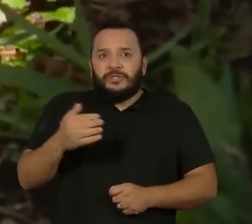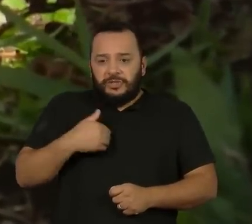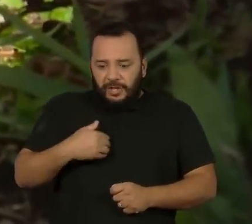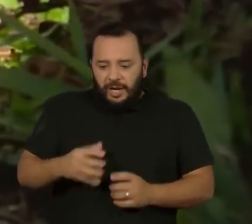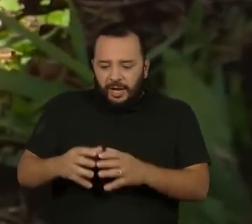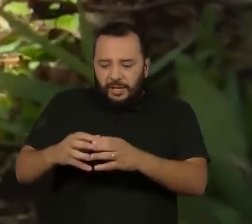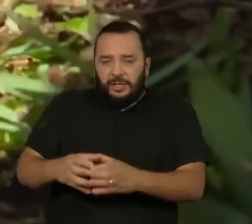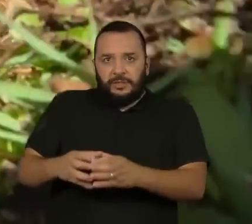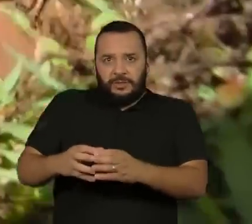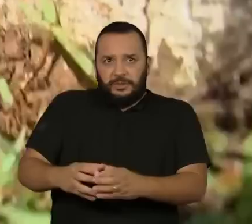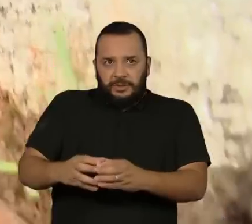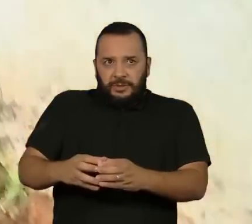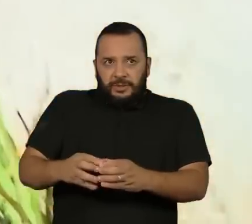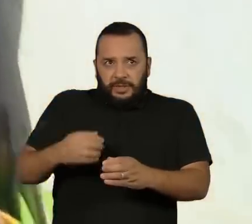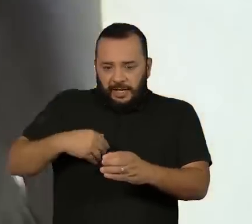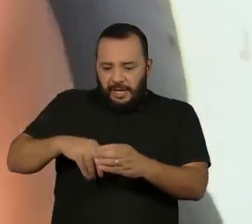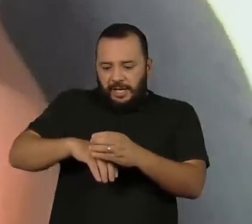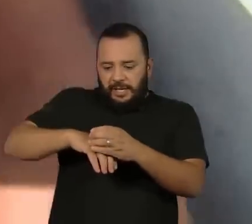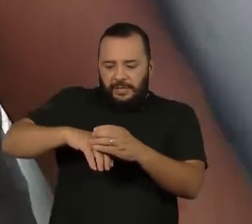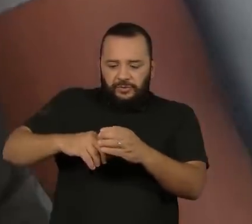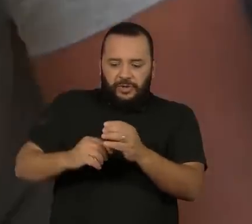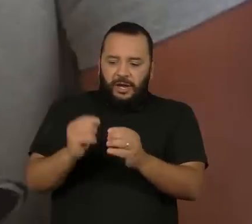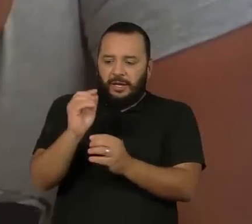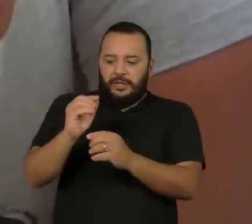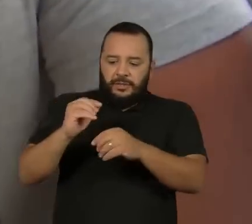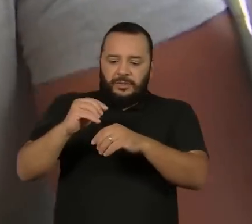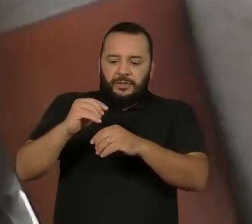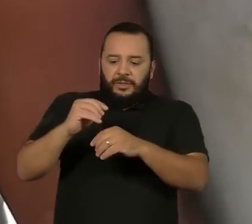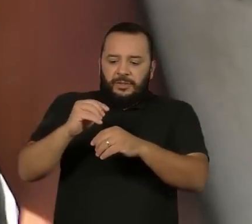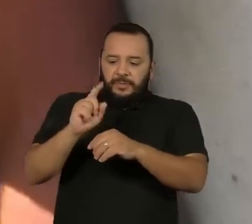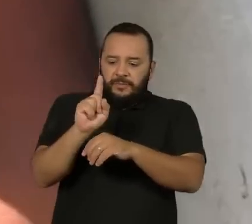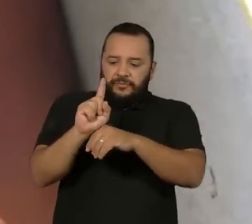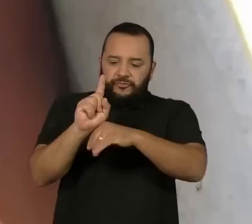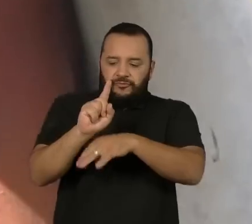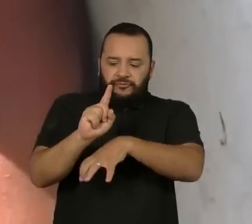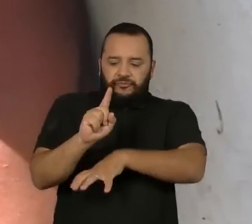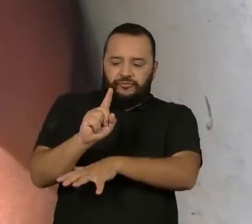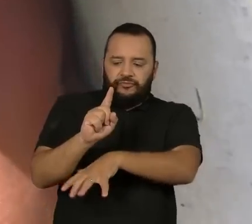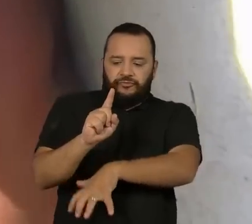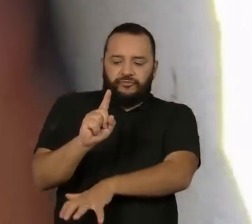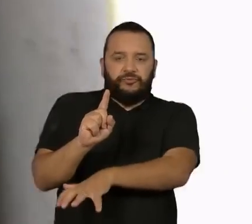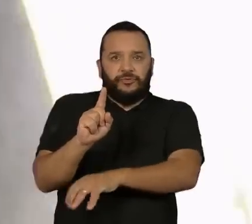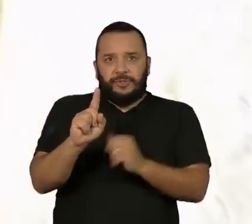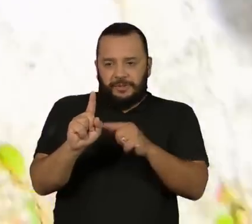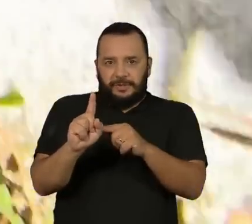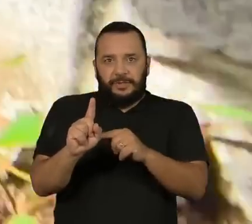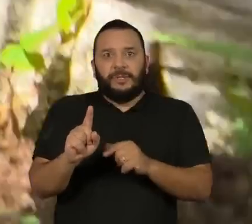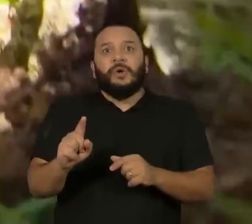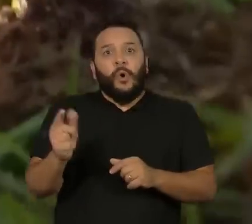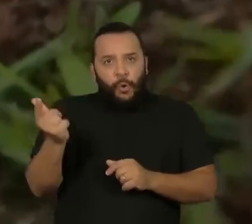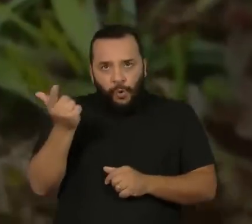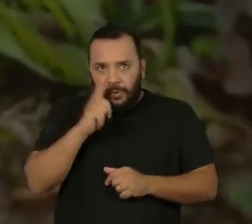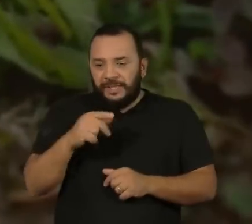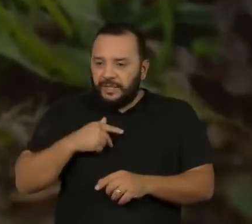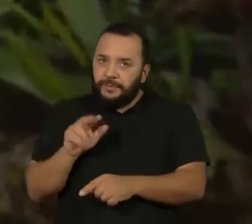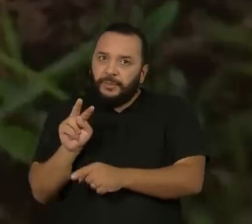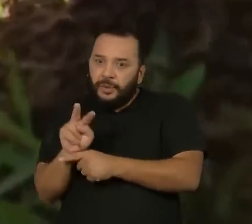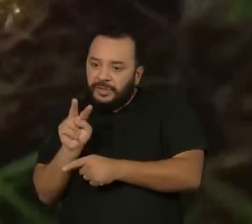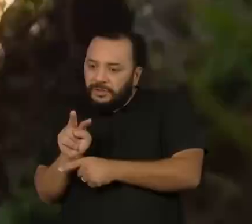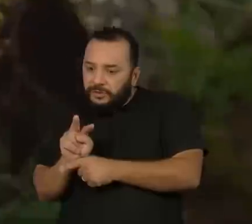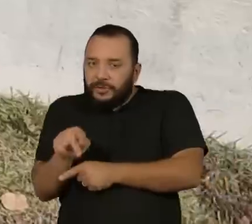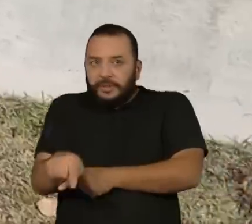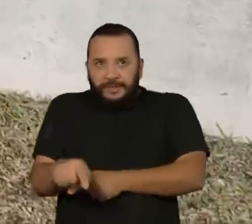grande e crescer, quer dizer, no caso, aí ela vai crescer bem no cantinho aqui assim, ó. Entendeu? Cadê a areia? O barro.